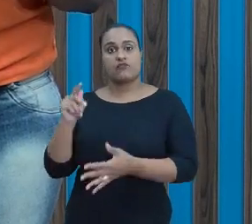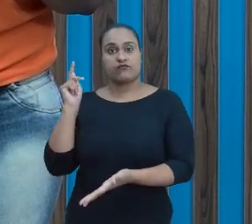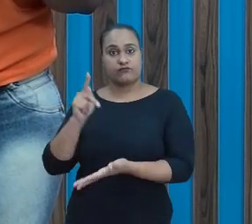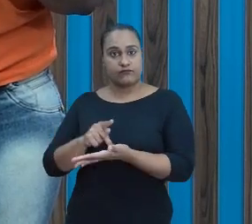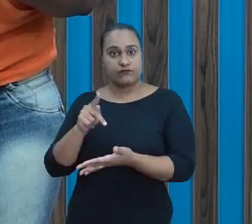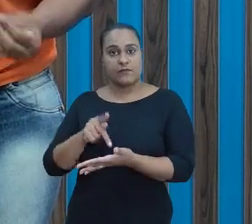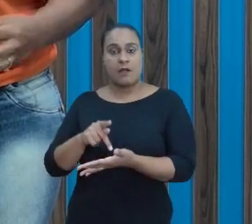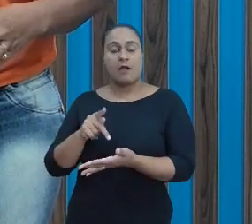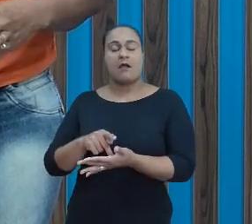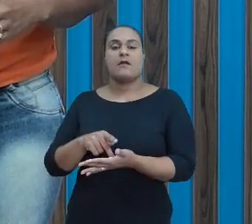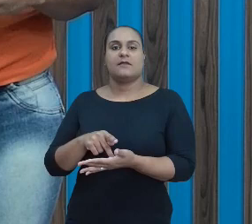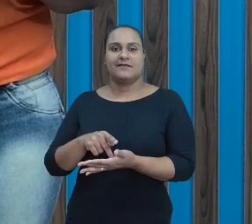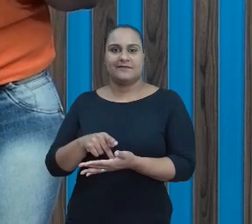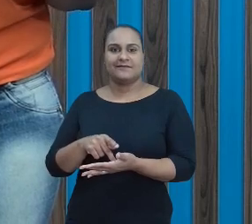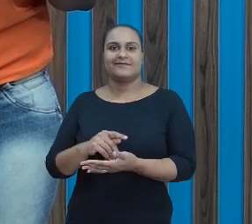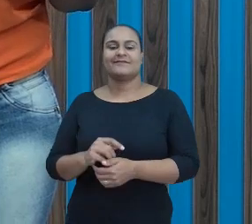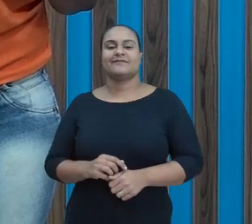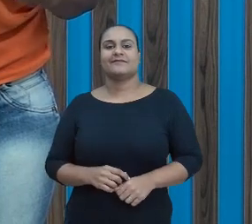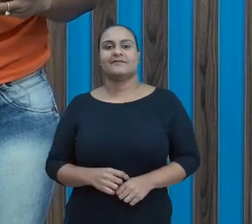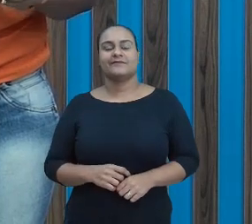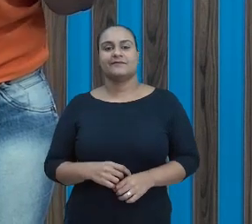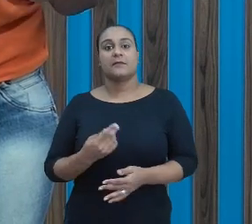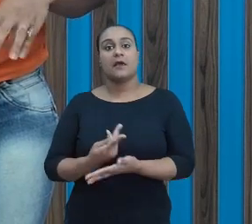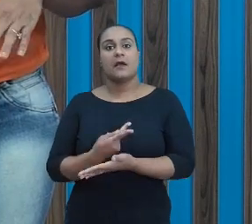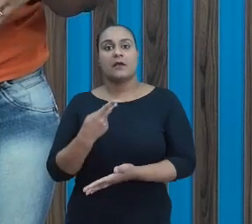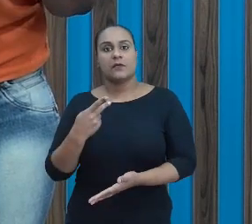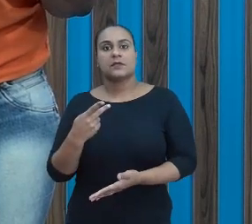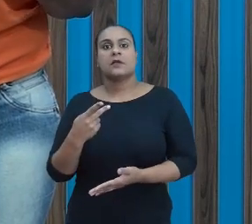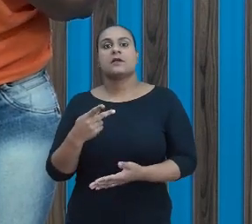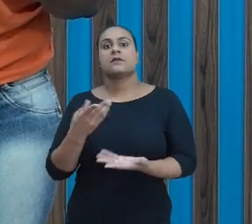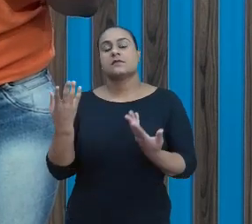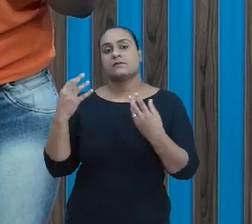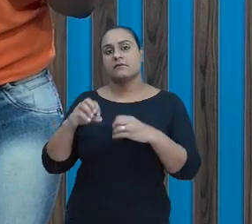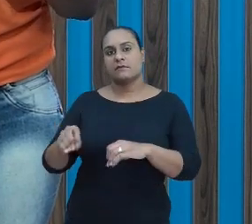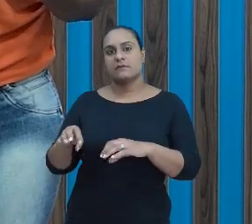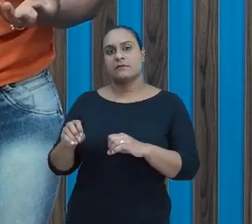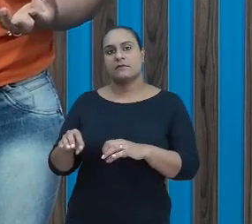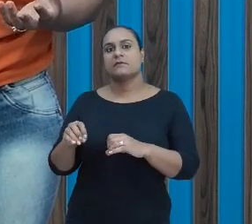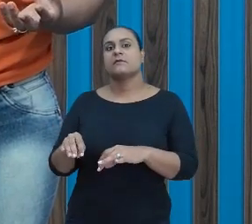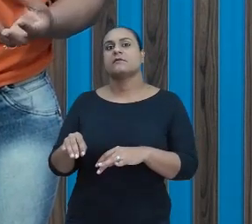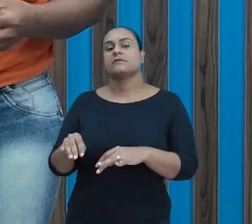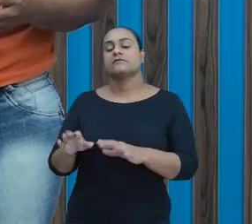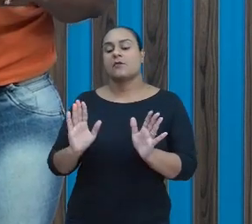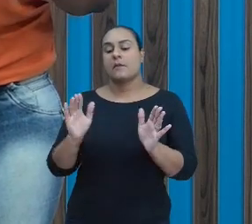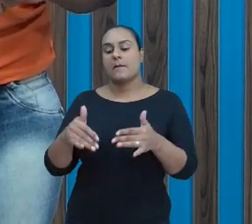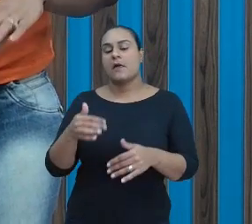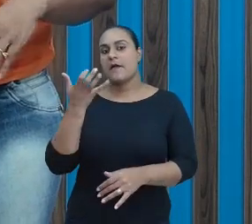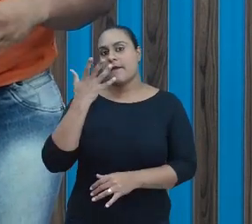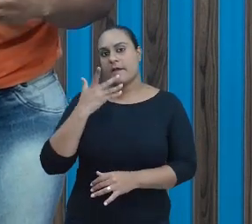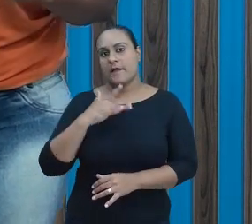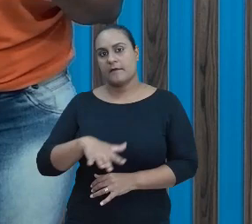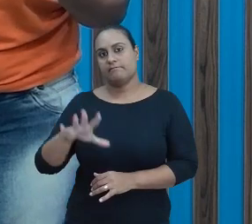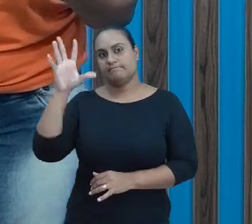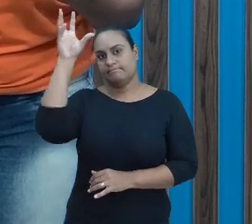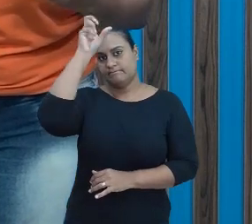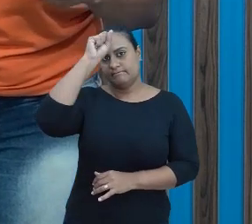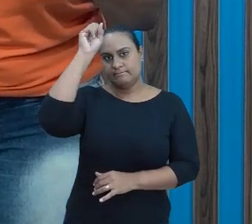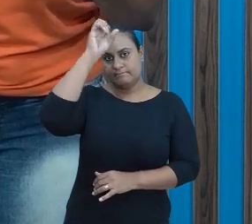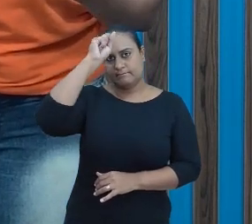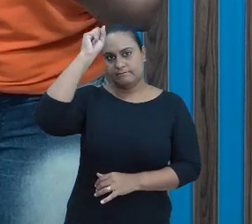dentro da creche, já acontece essa educação na educação infantil, esse